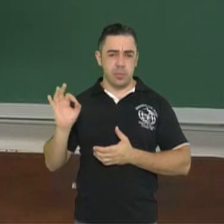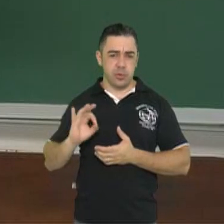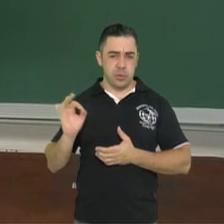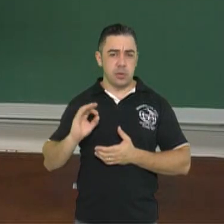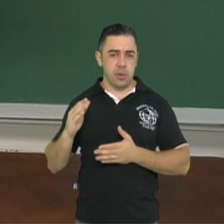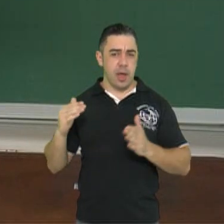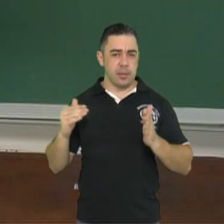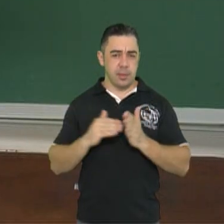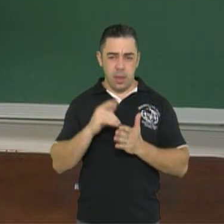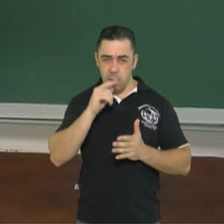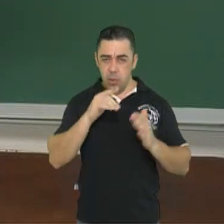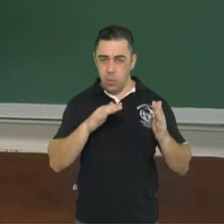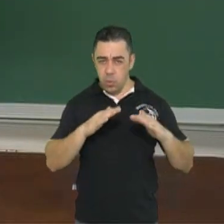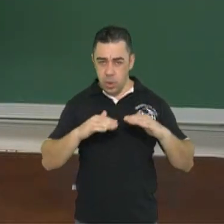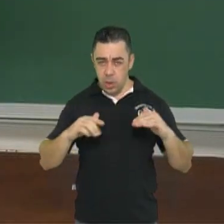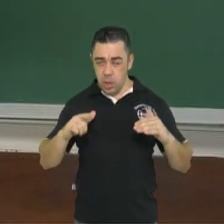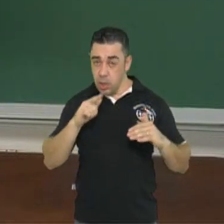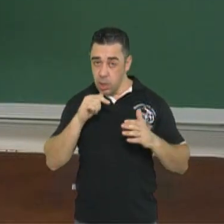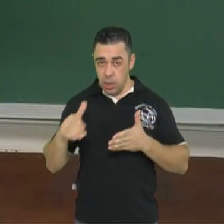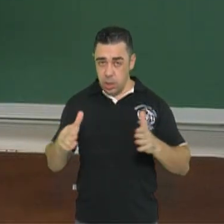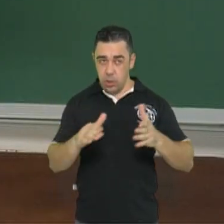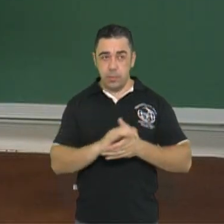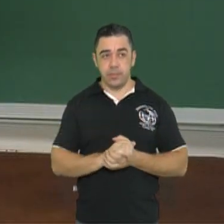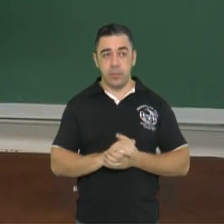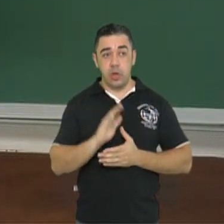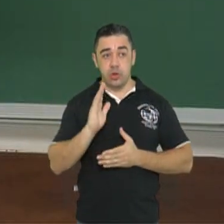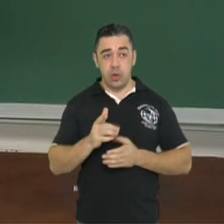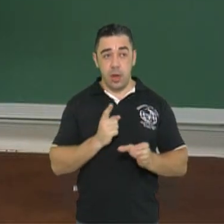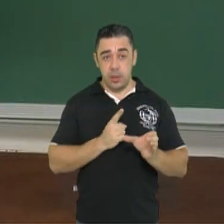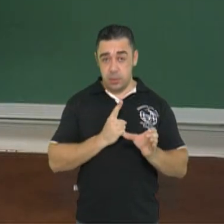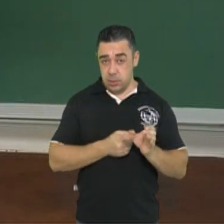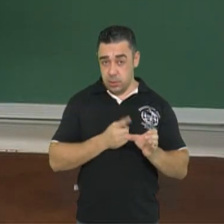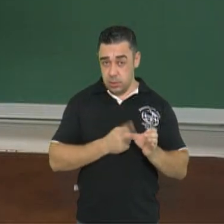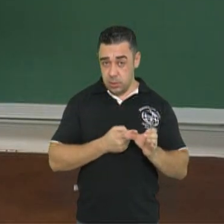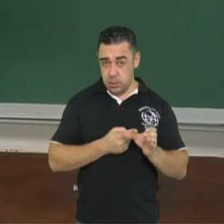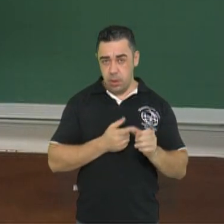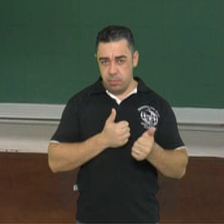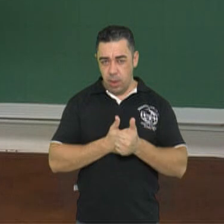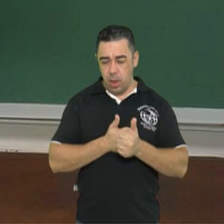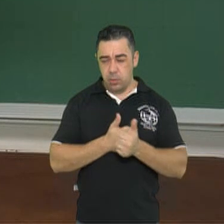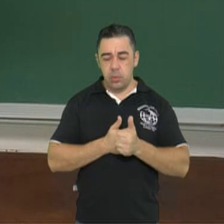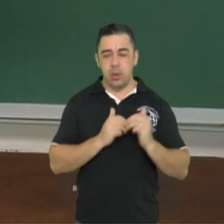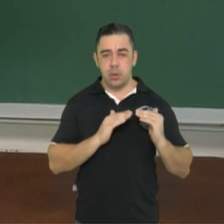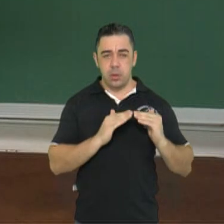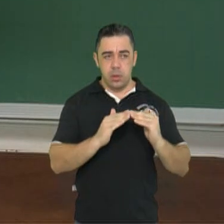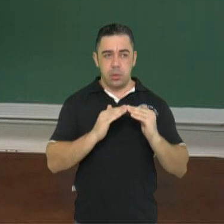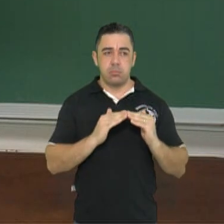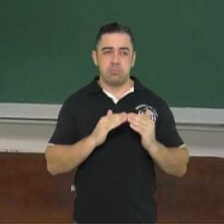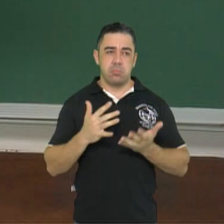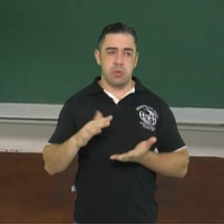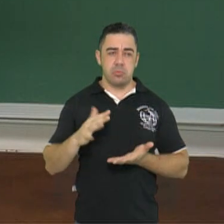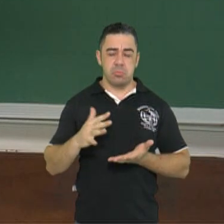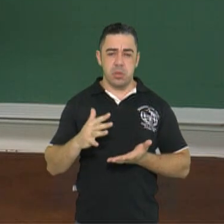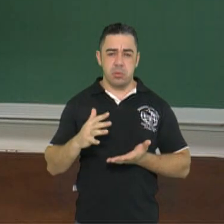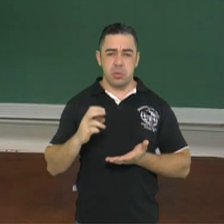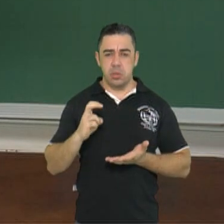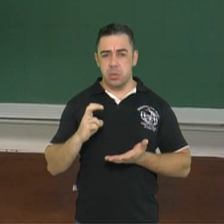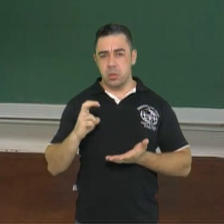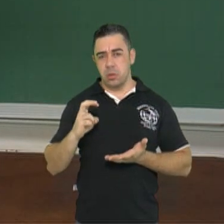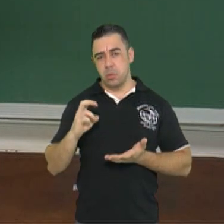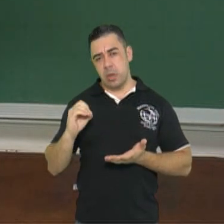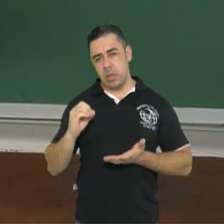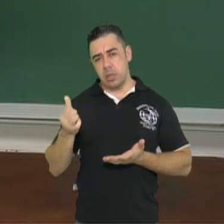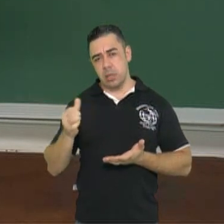diretamente até os rios. Quando você pega uma área residencial, você tem ali, ó, cerca só de 50%